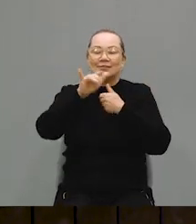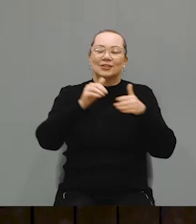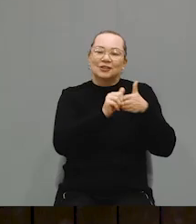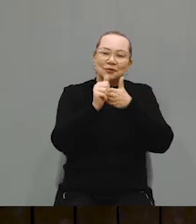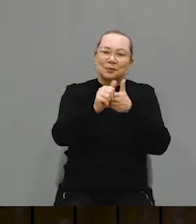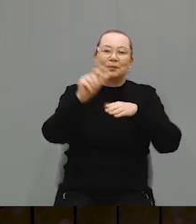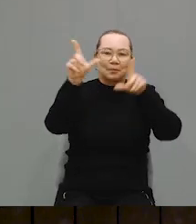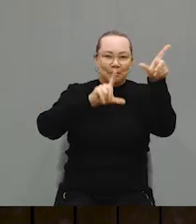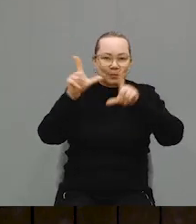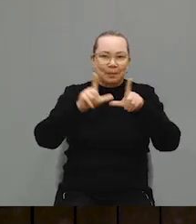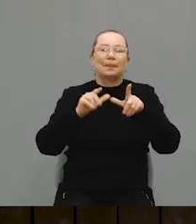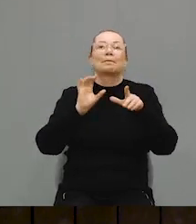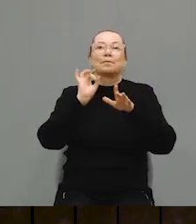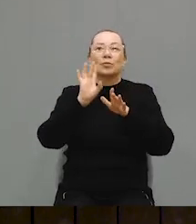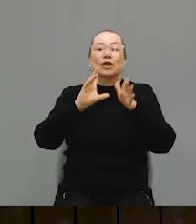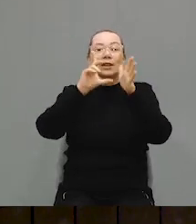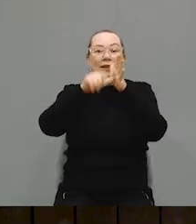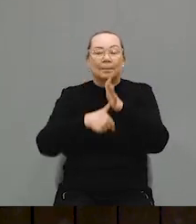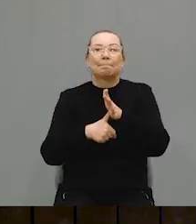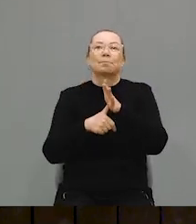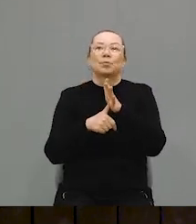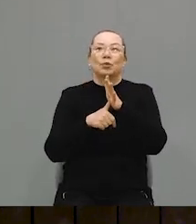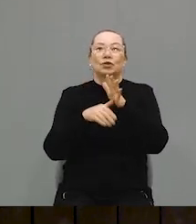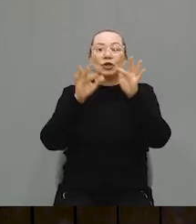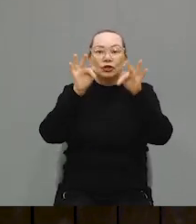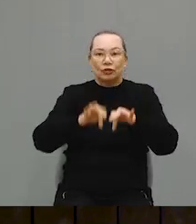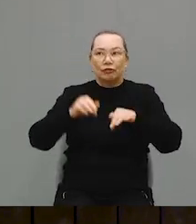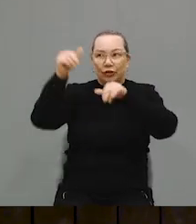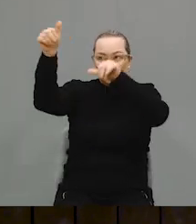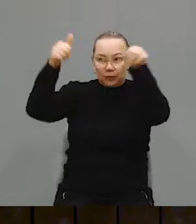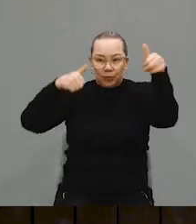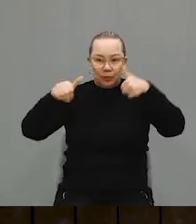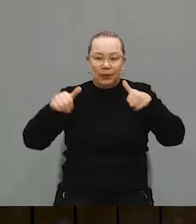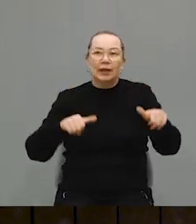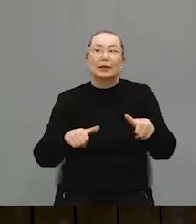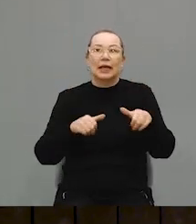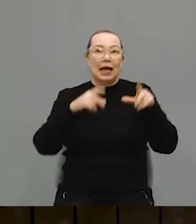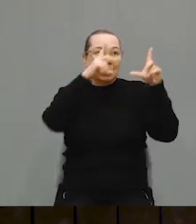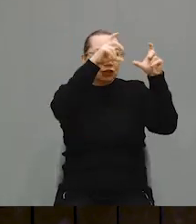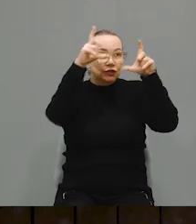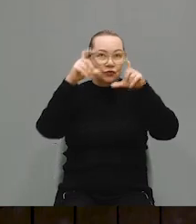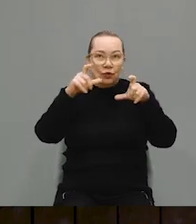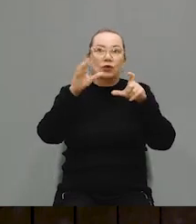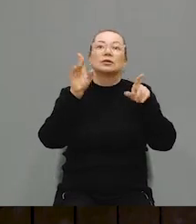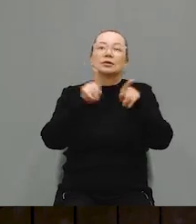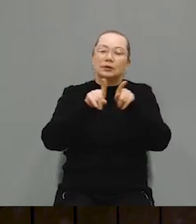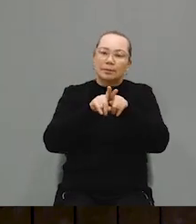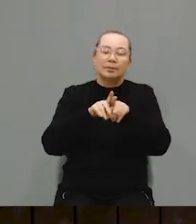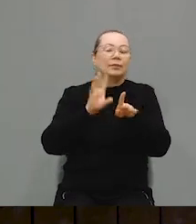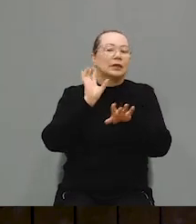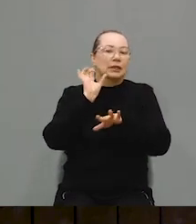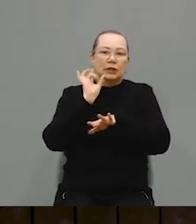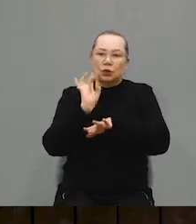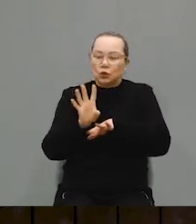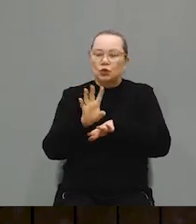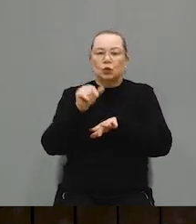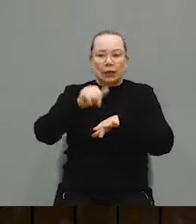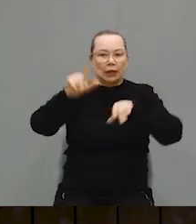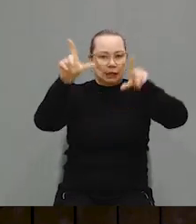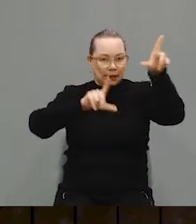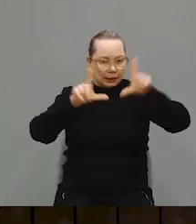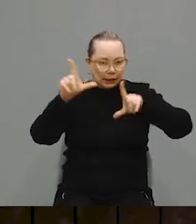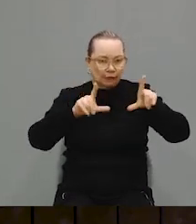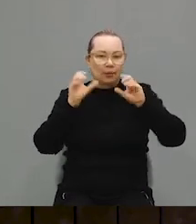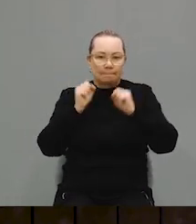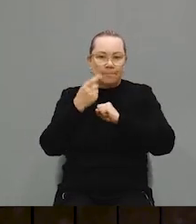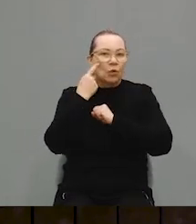o programa já depois do encerramento da exposição, os registros dela seguirão disponíveis não só no nosso programa